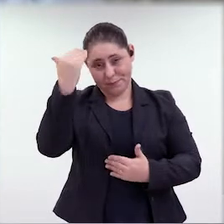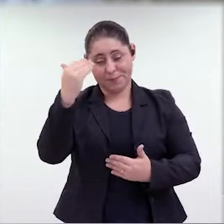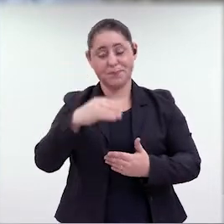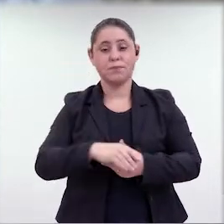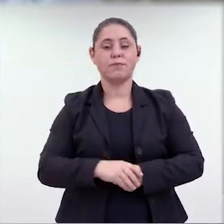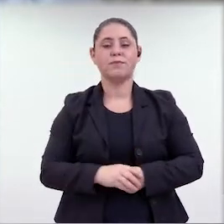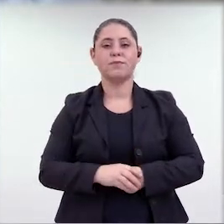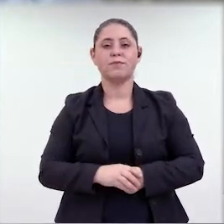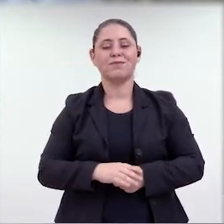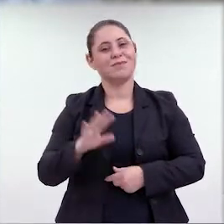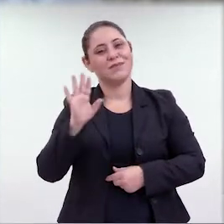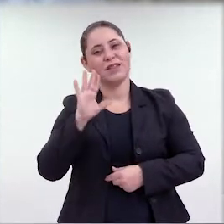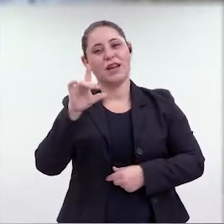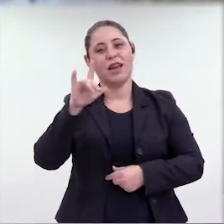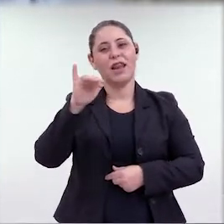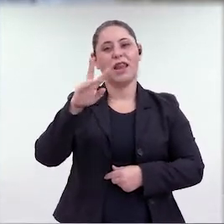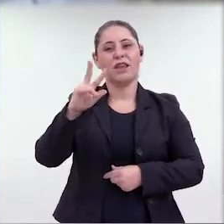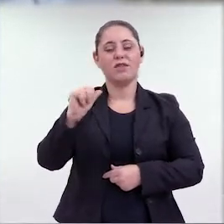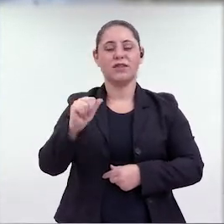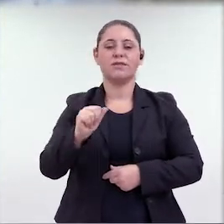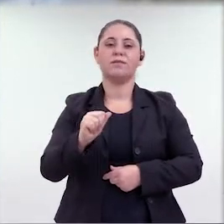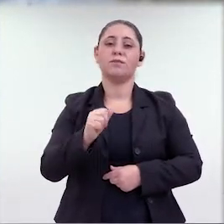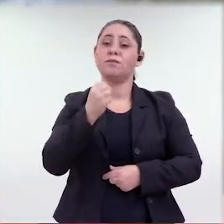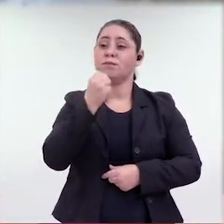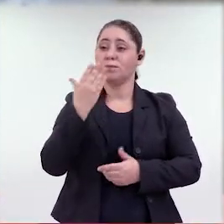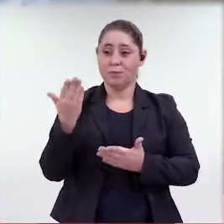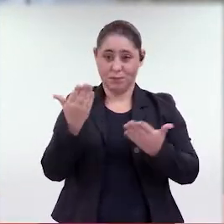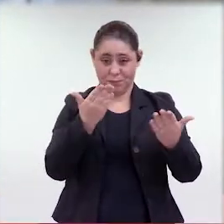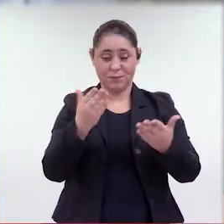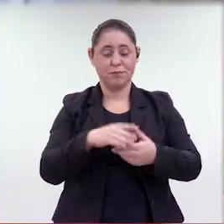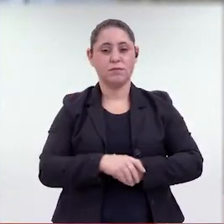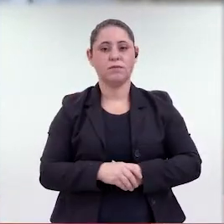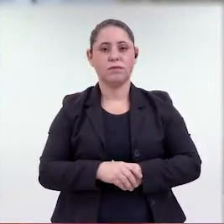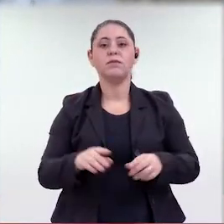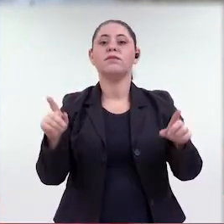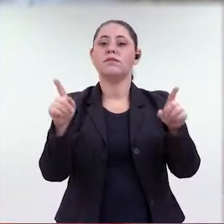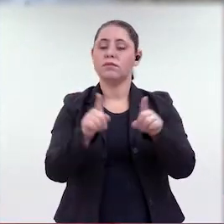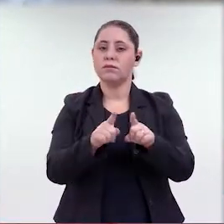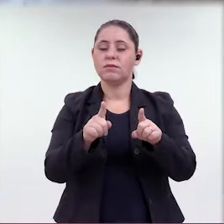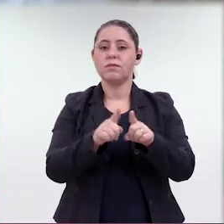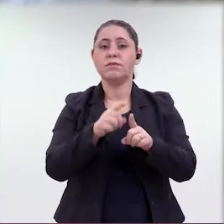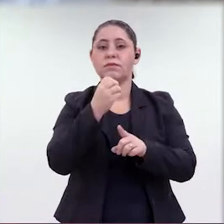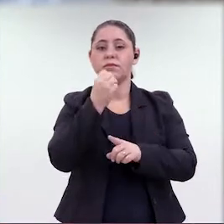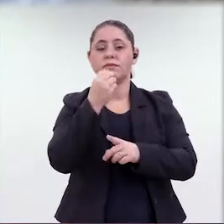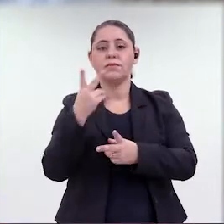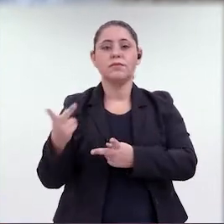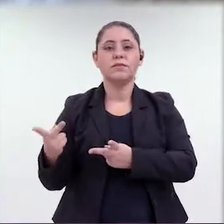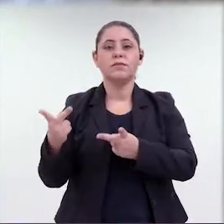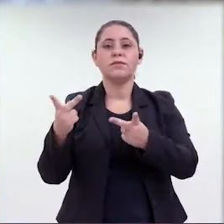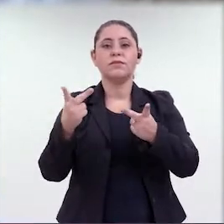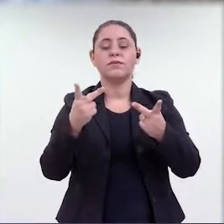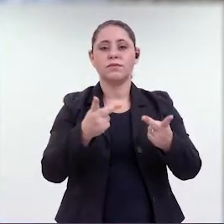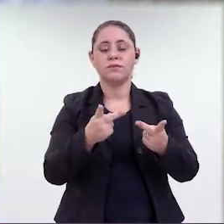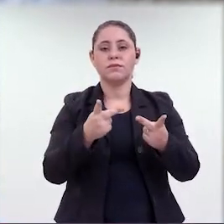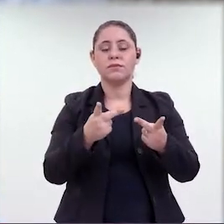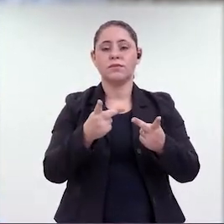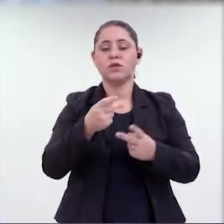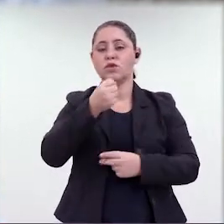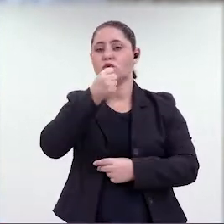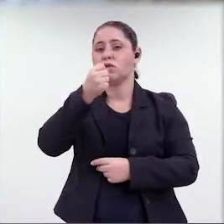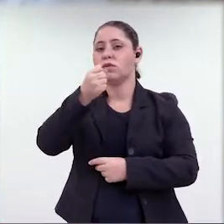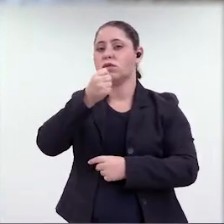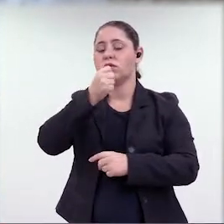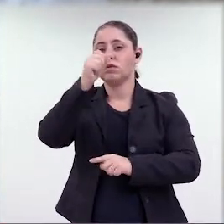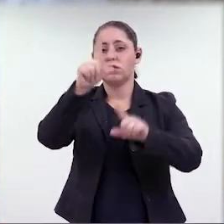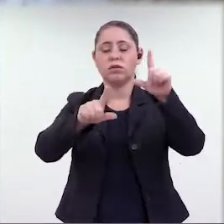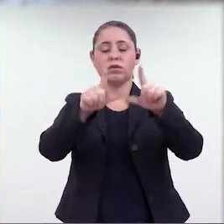sua participação. Olá, Lívia, olá a todos. E eu também vou desejar as boas-vindas para o